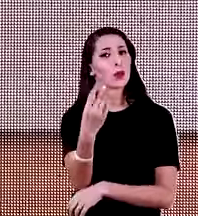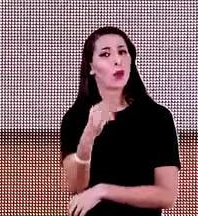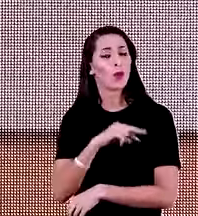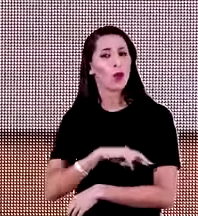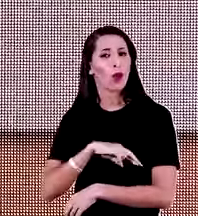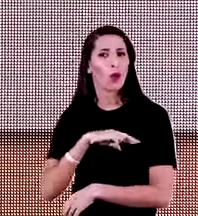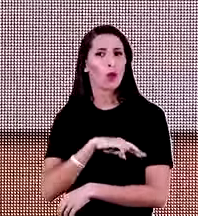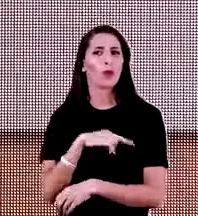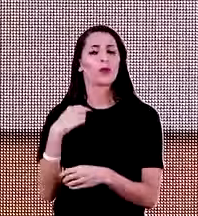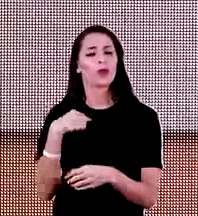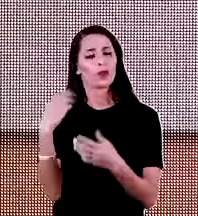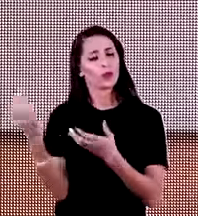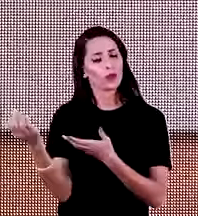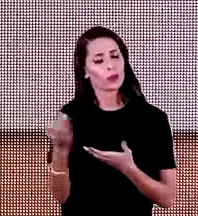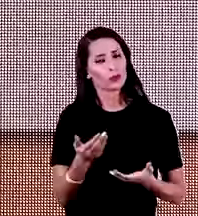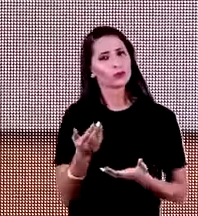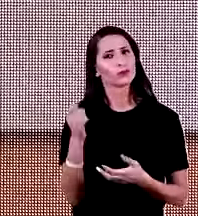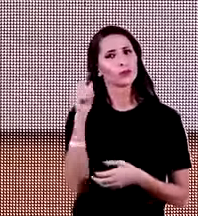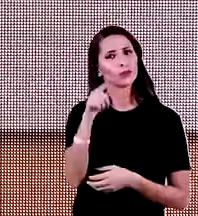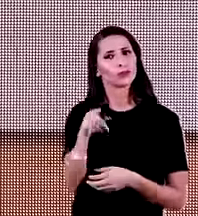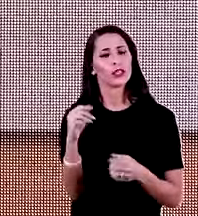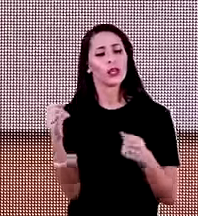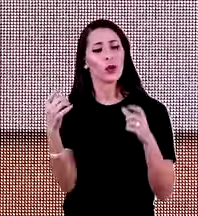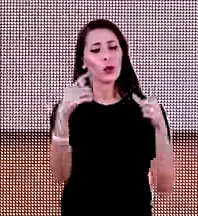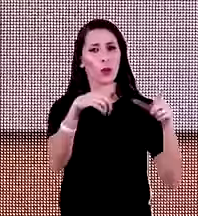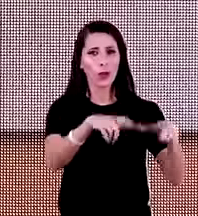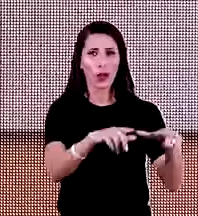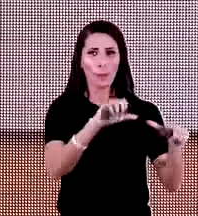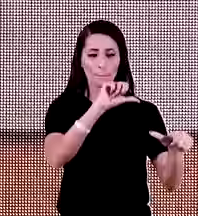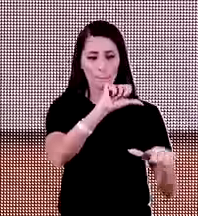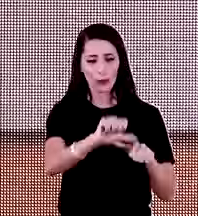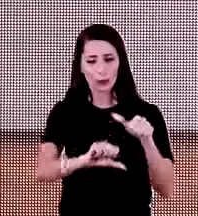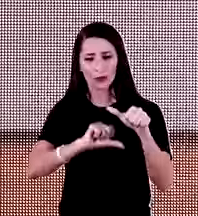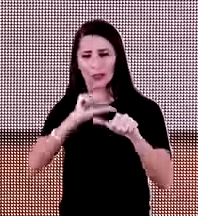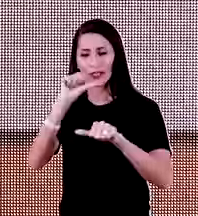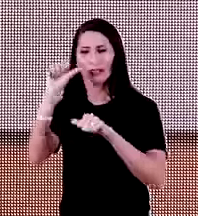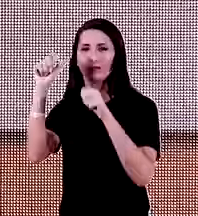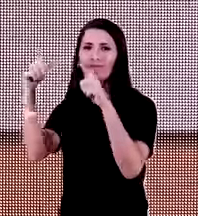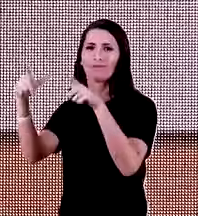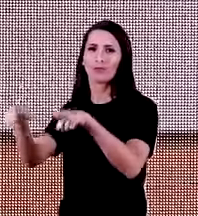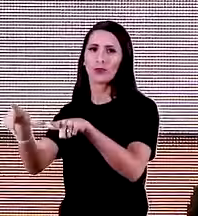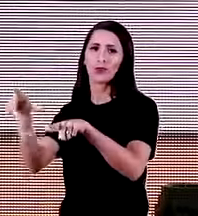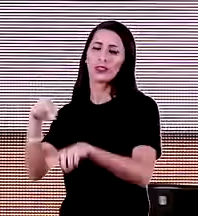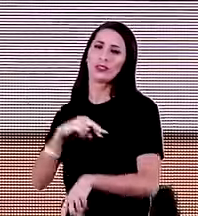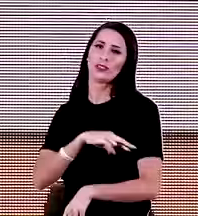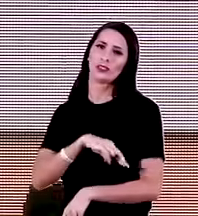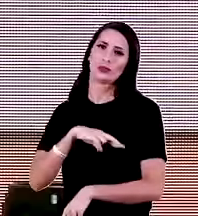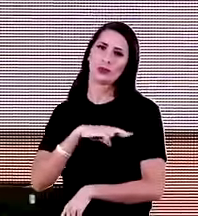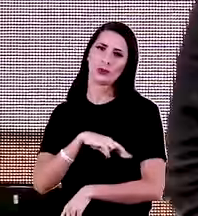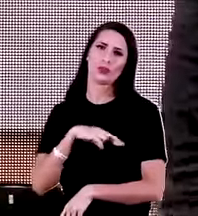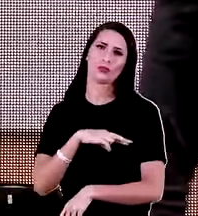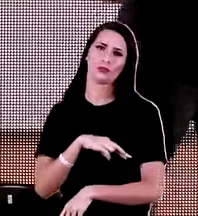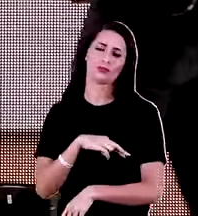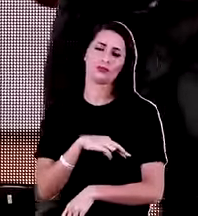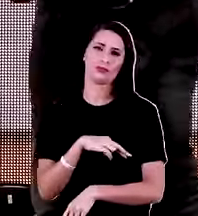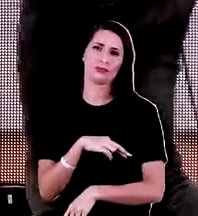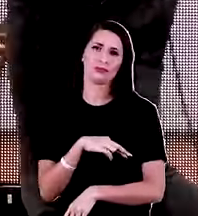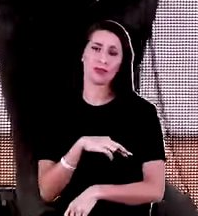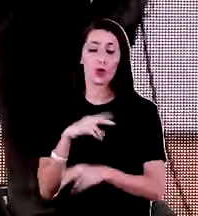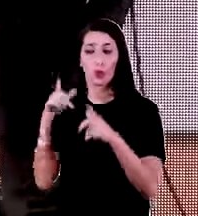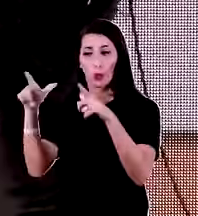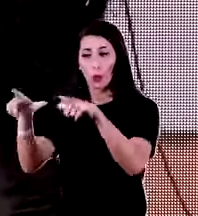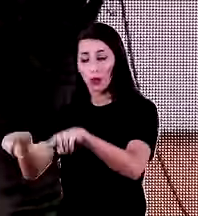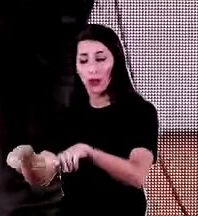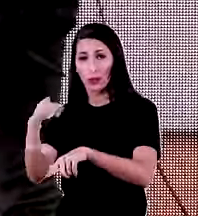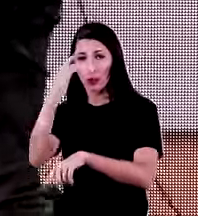lugar de Noemi e ir para o lugar de Ruth. O lugar de alguém que ama. O lugar de alguém que